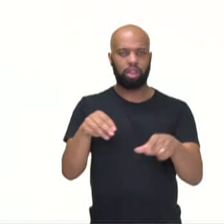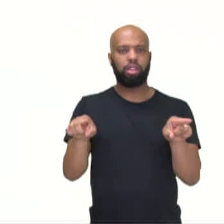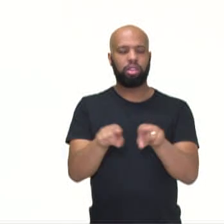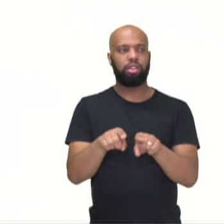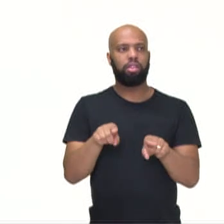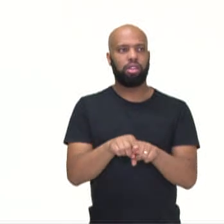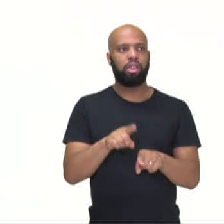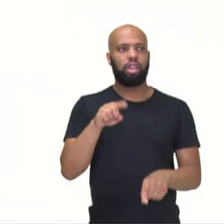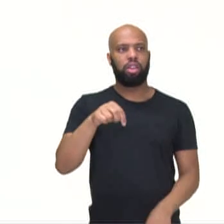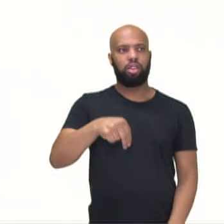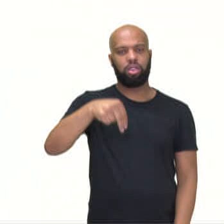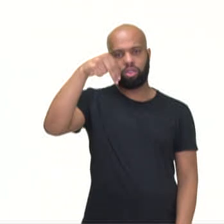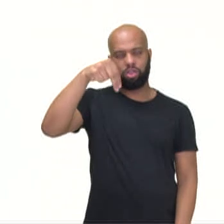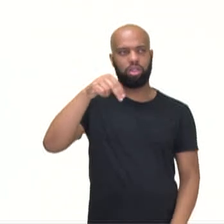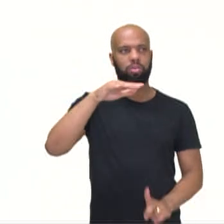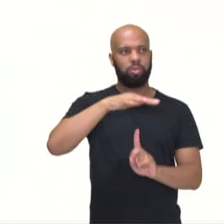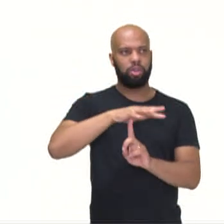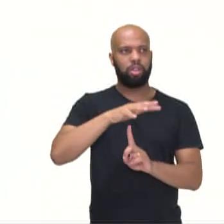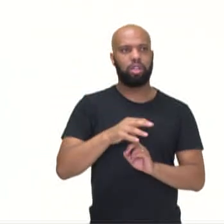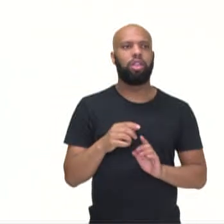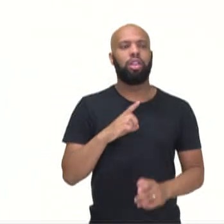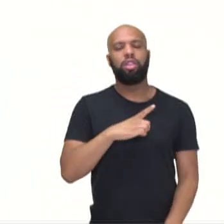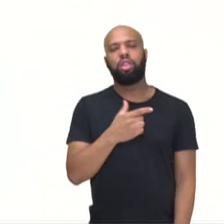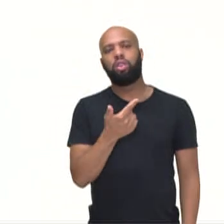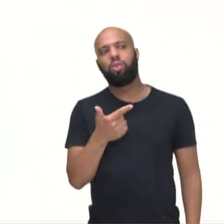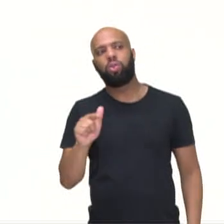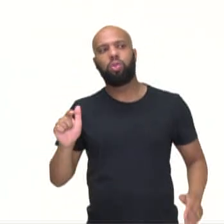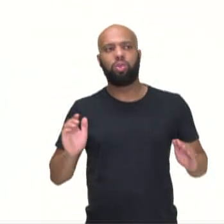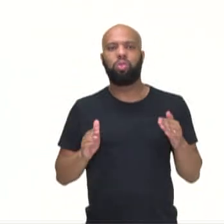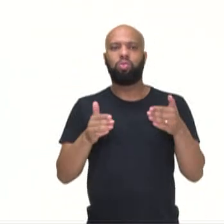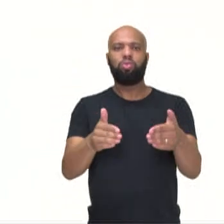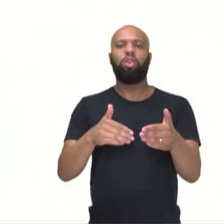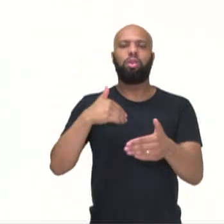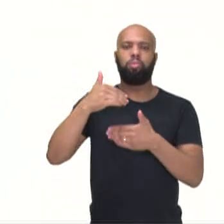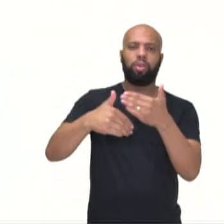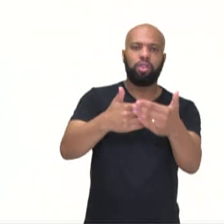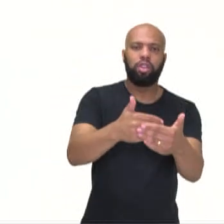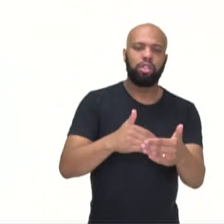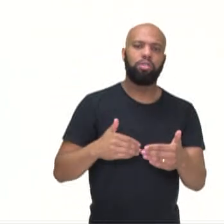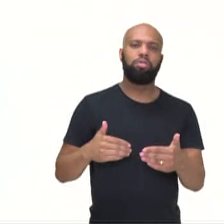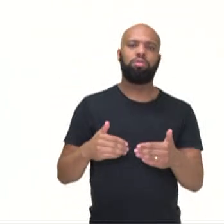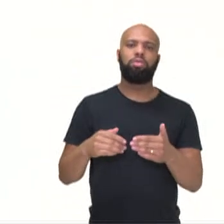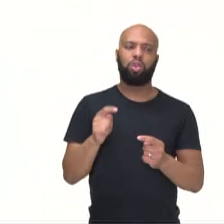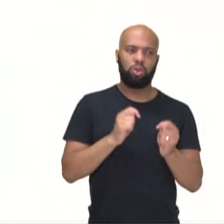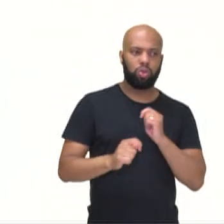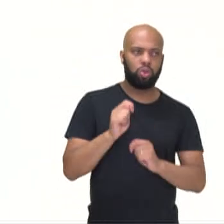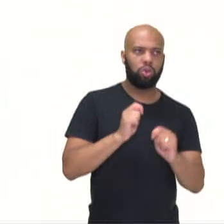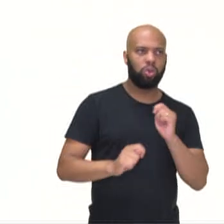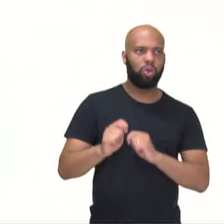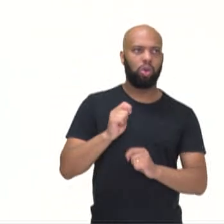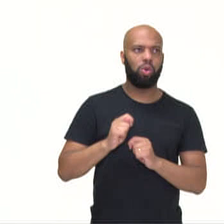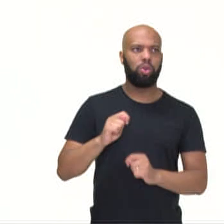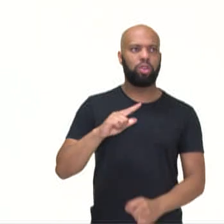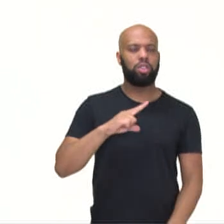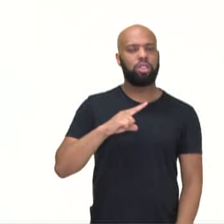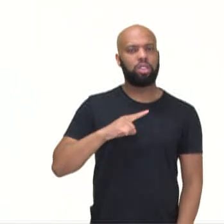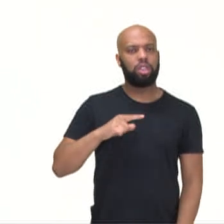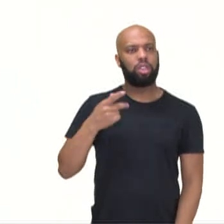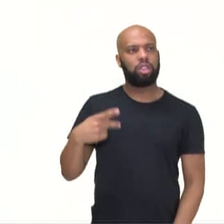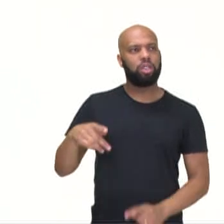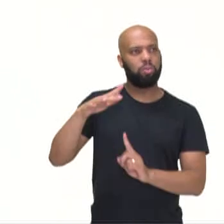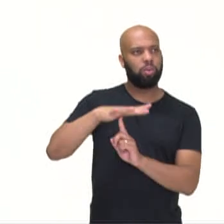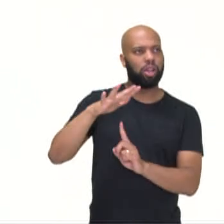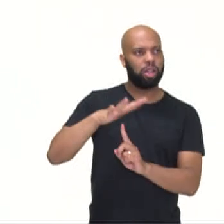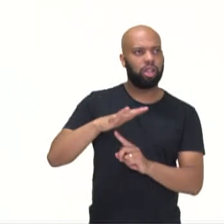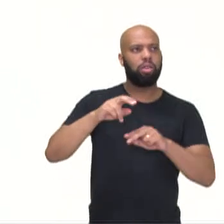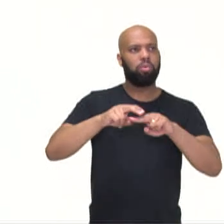região norte do Paraná. Um outro foco de processo de desenvolvimento econômico existente no território paranaense se dá